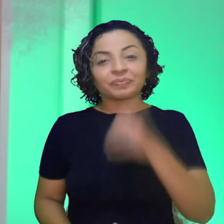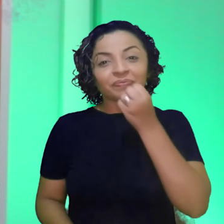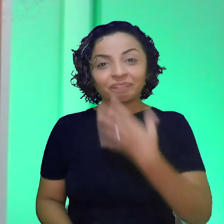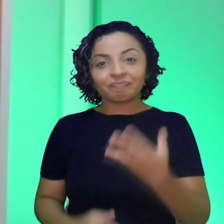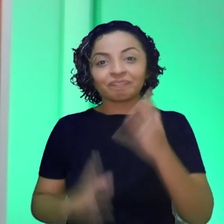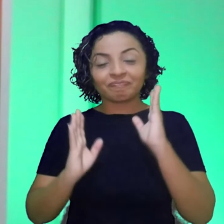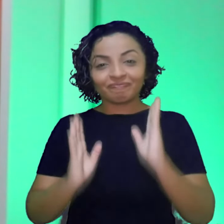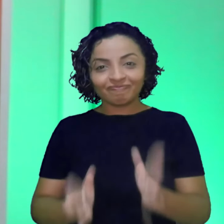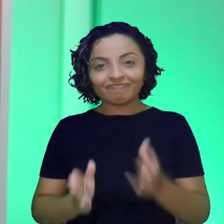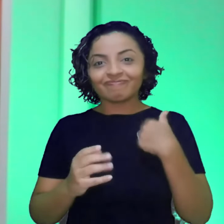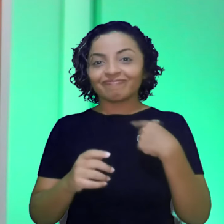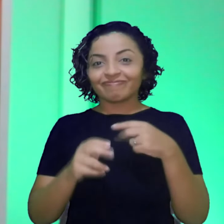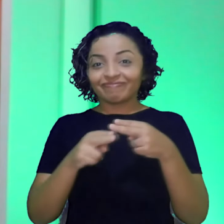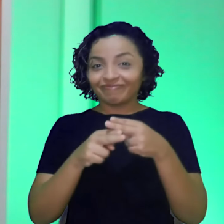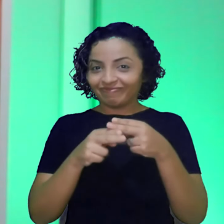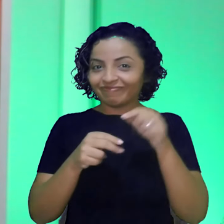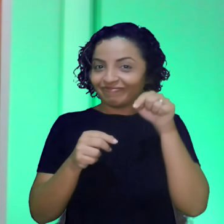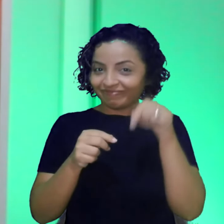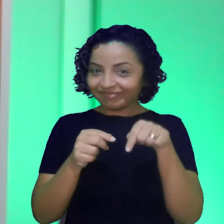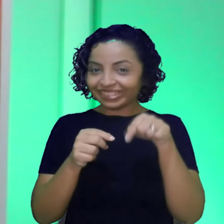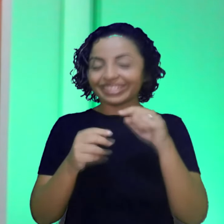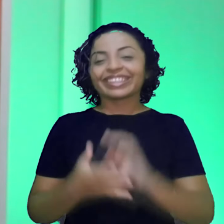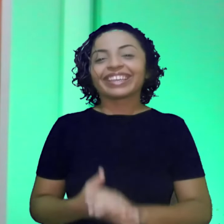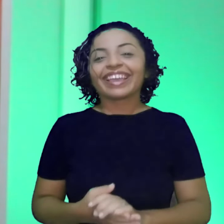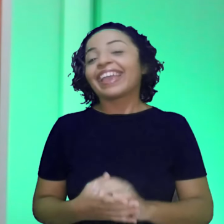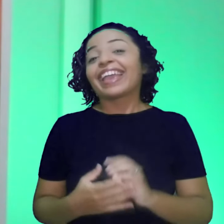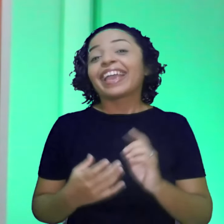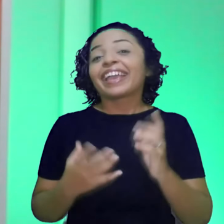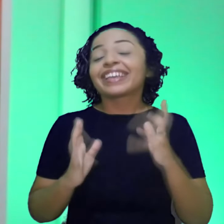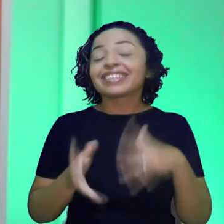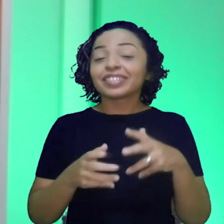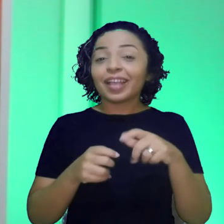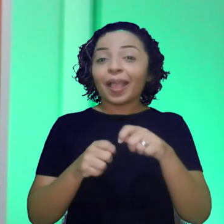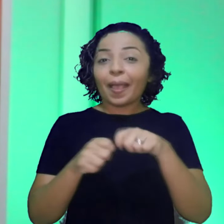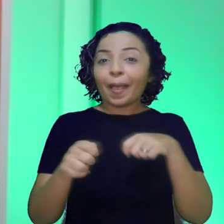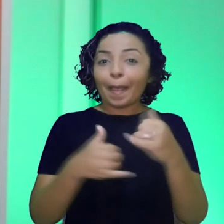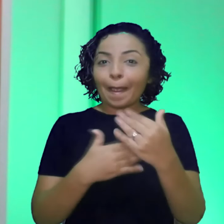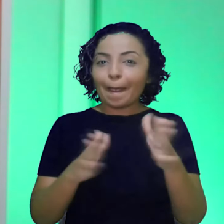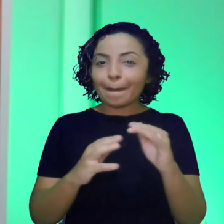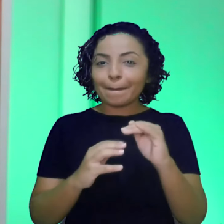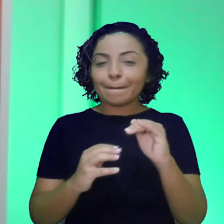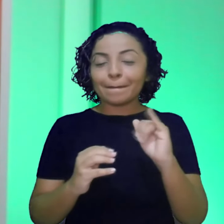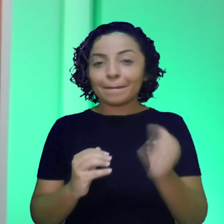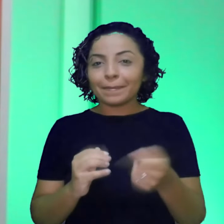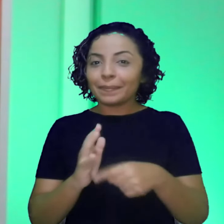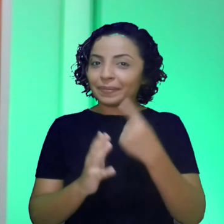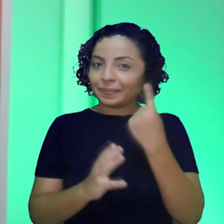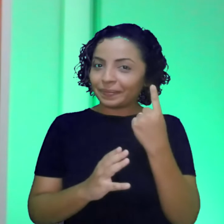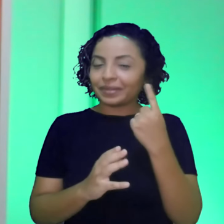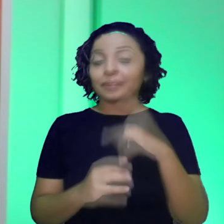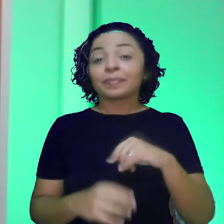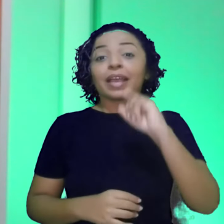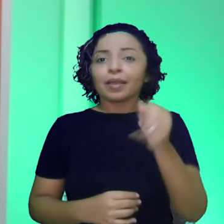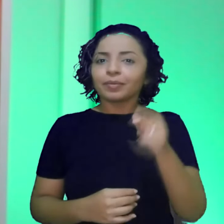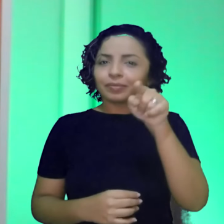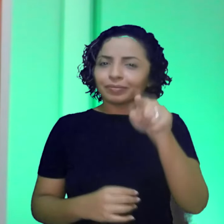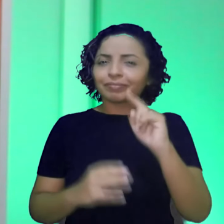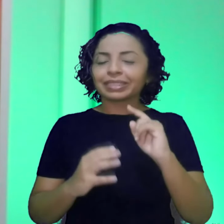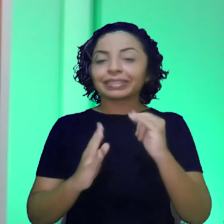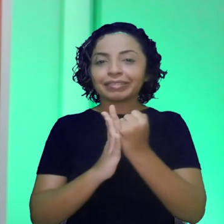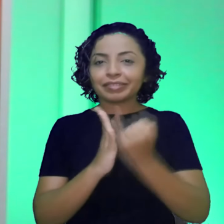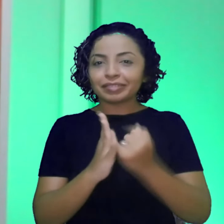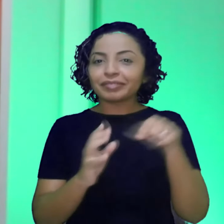Bom, já estou munido aqui do meu estilete e enquanto eu já vou abrindo a primeira caixa, aproveita para se inscrever aqui no